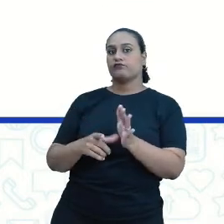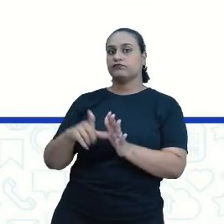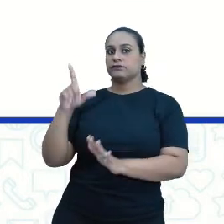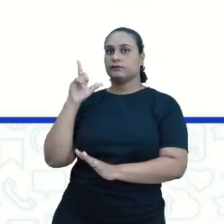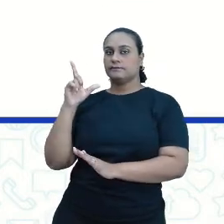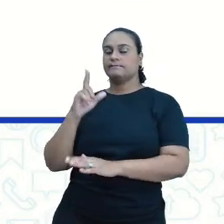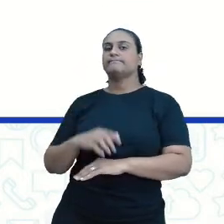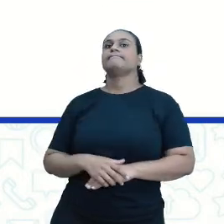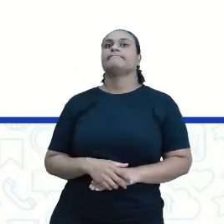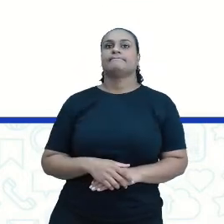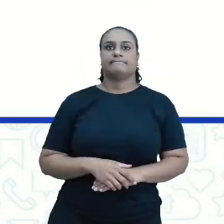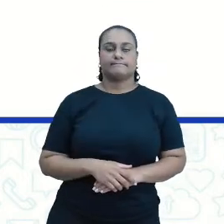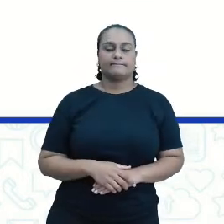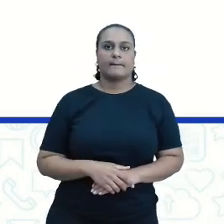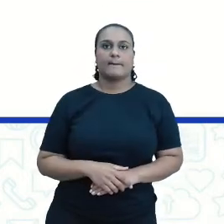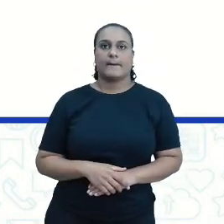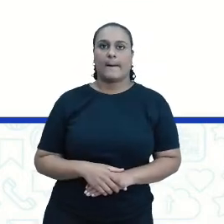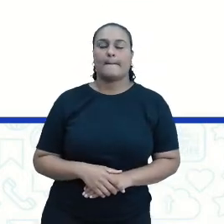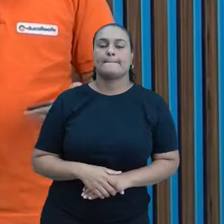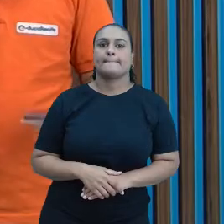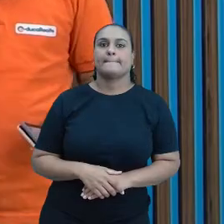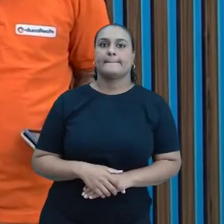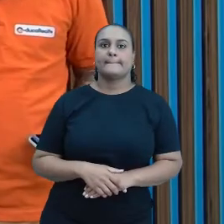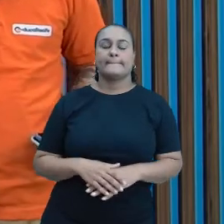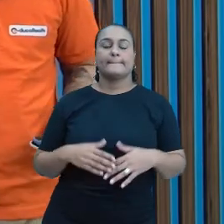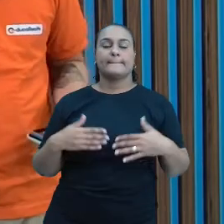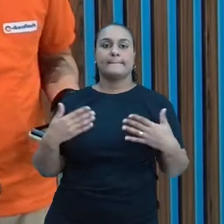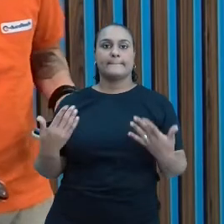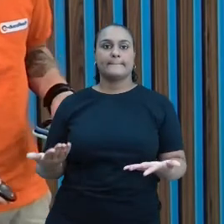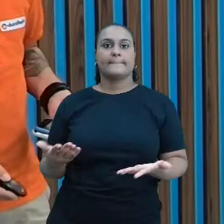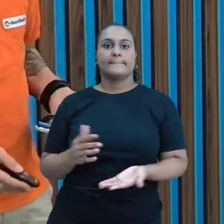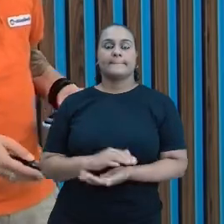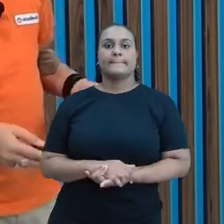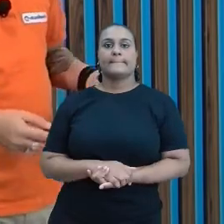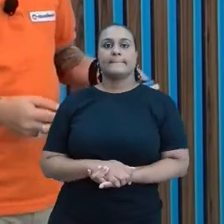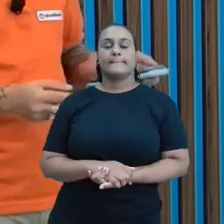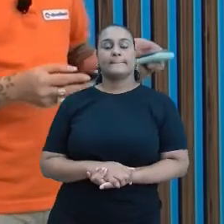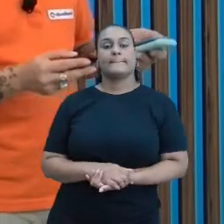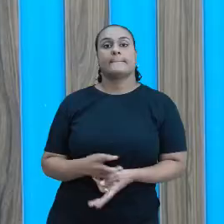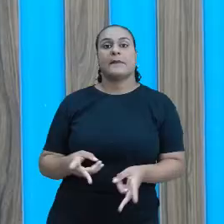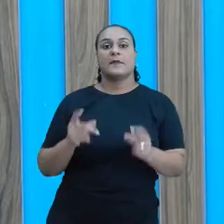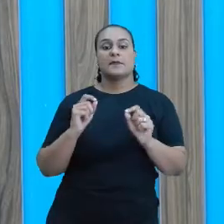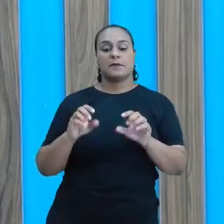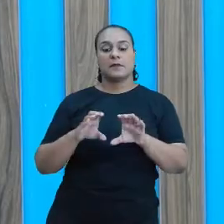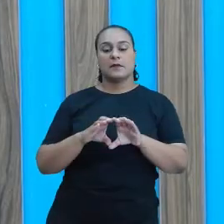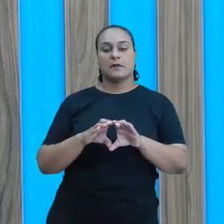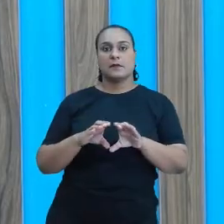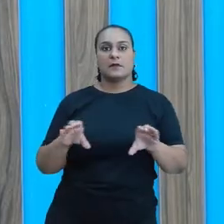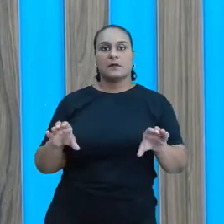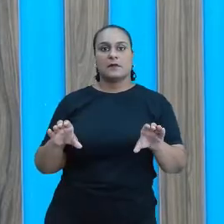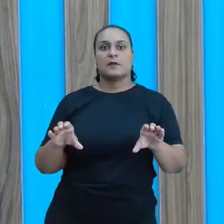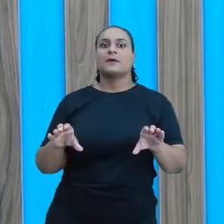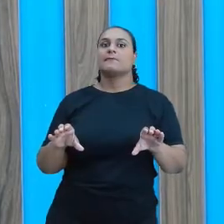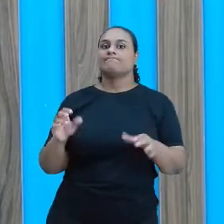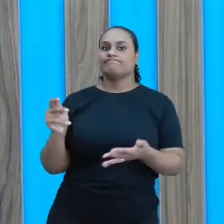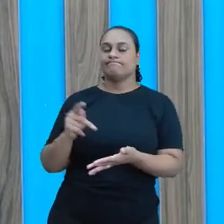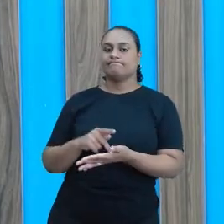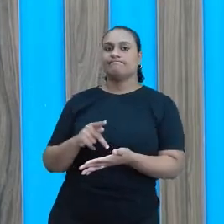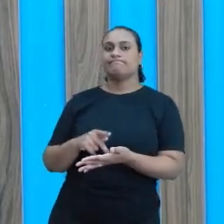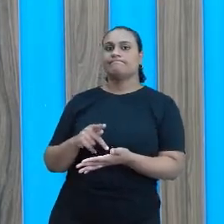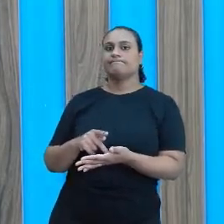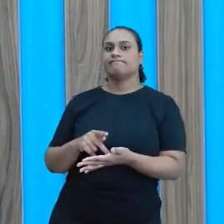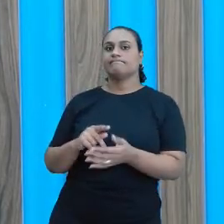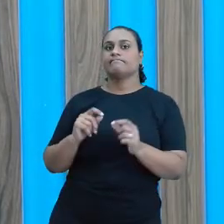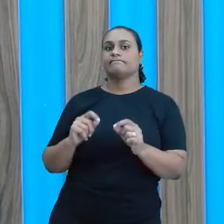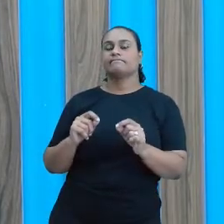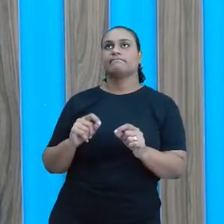gente discutiu na aula anterior, tá certo? Então, a gente vai ver, pessoal, que esse padrão ele vai ser estabelecido